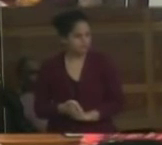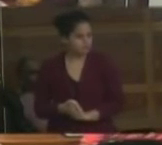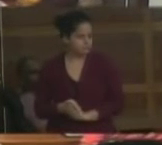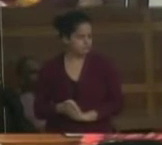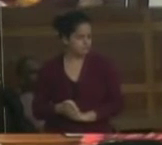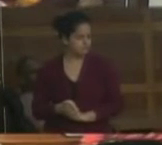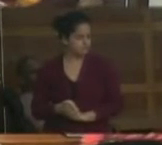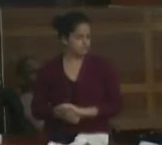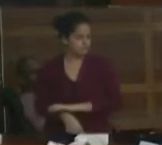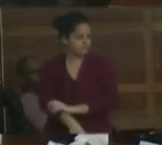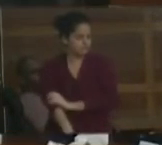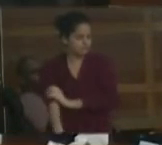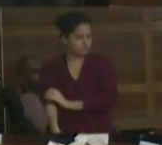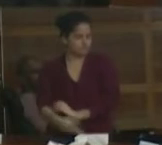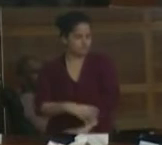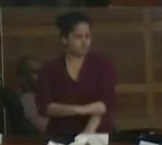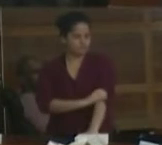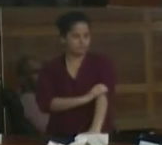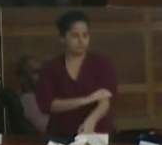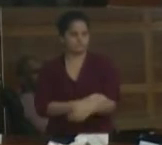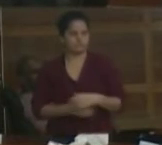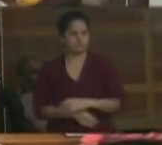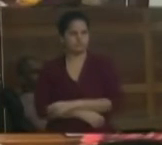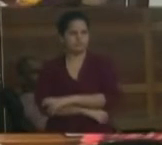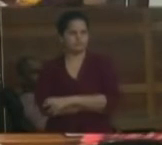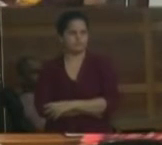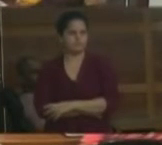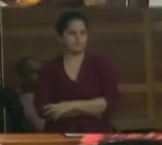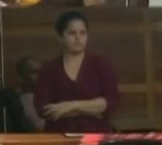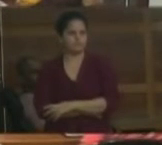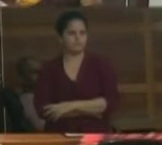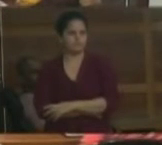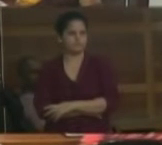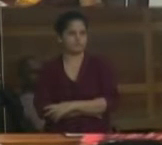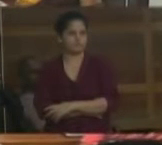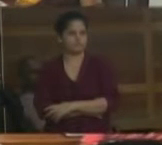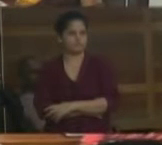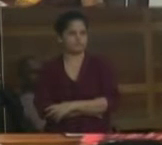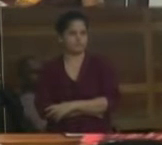o vô vô vô